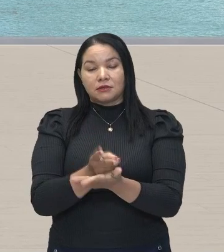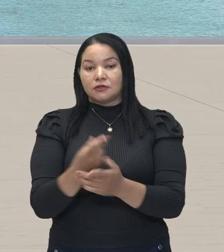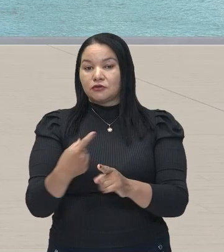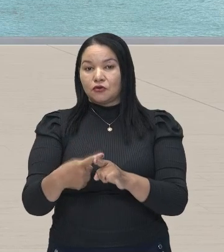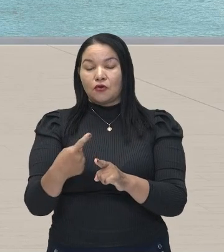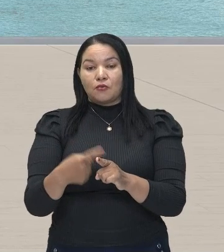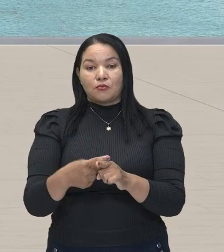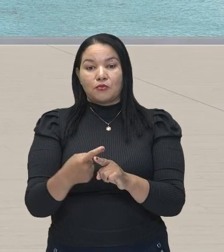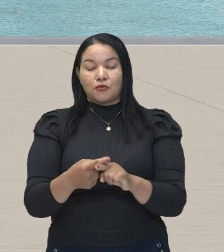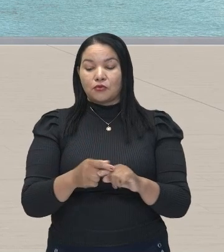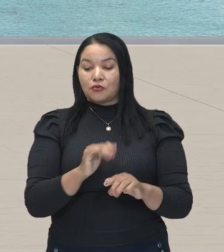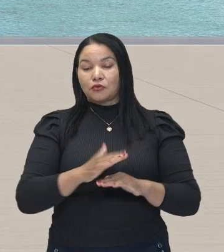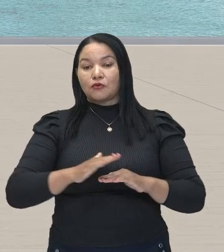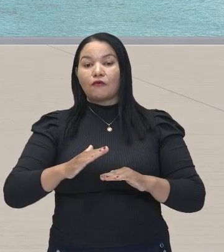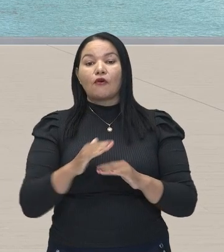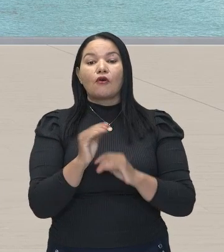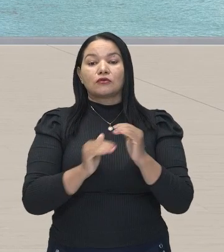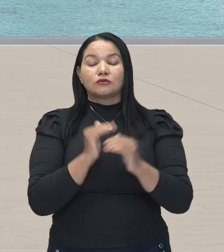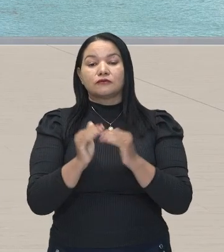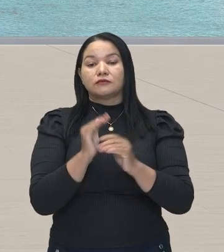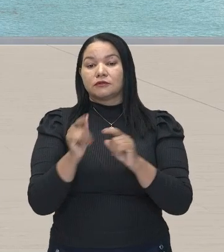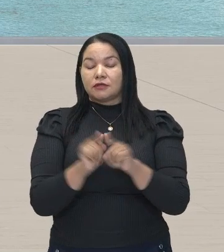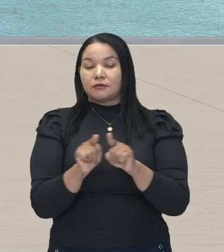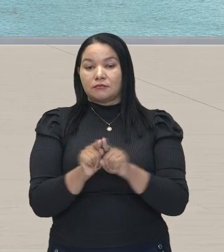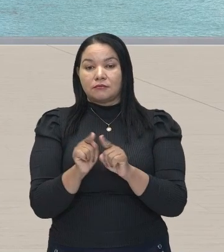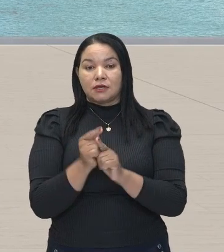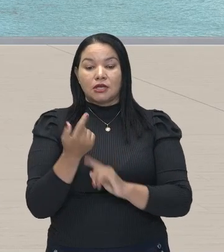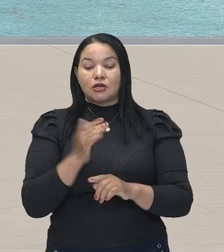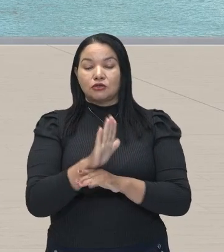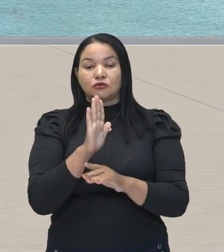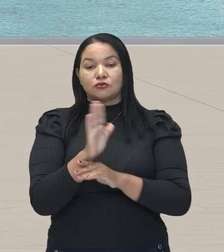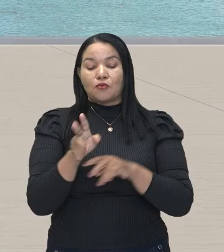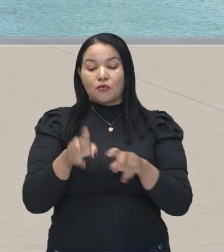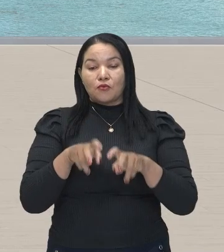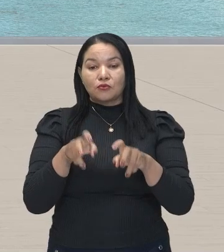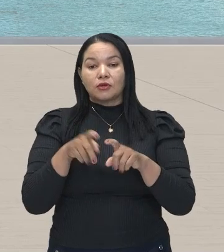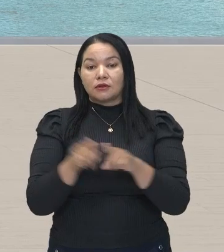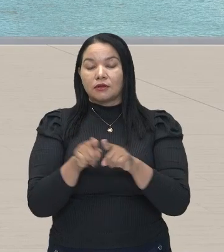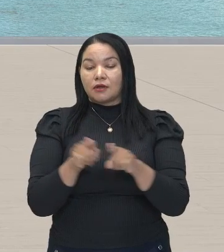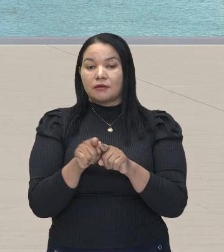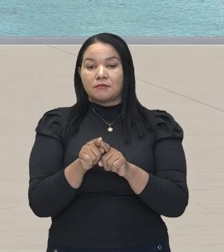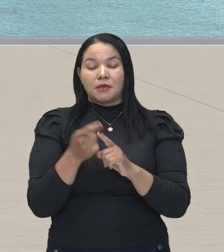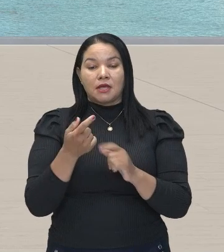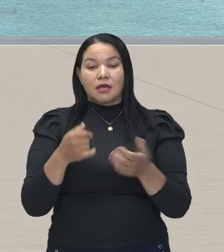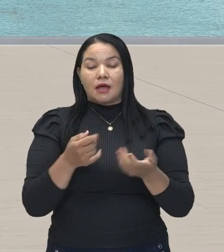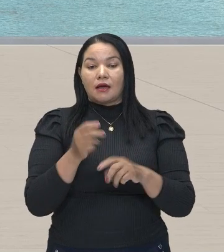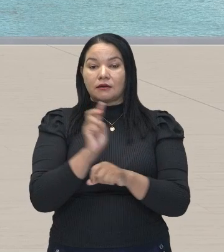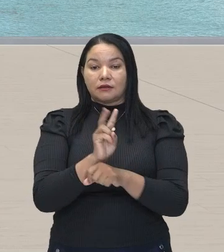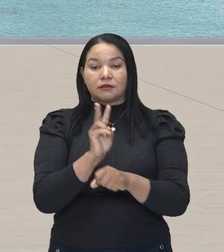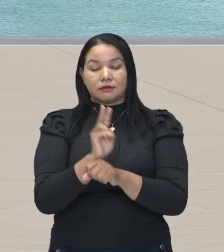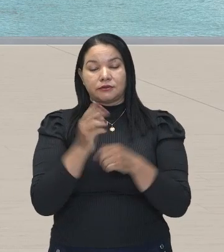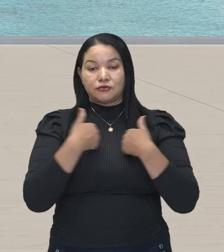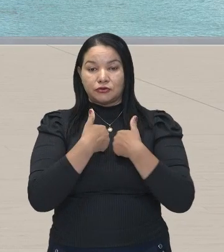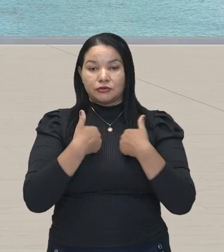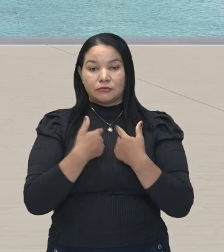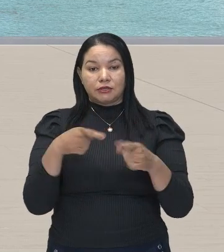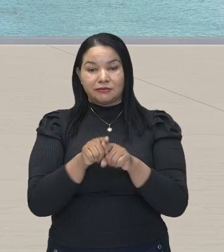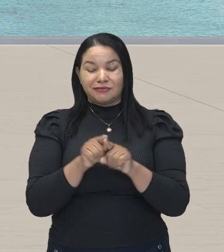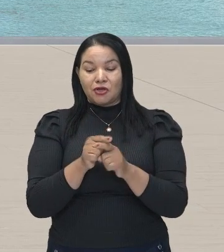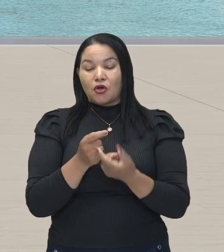esse desenvolvimento, tanto a atividade agricultura e pecuária, então o leito ele não vai secar, tá?